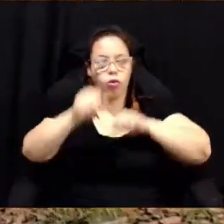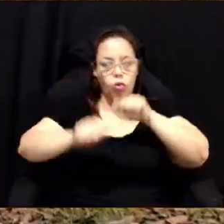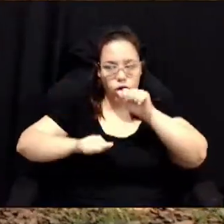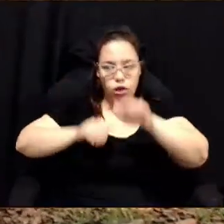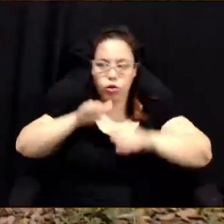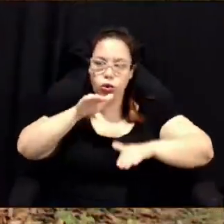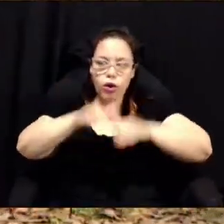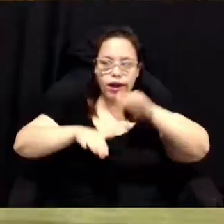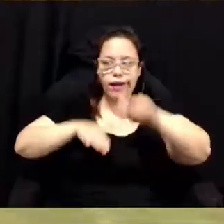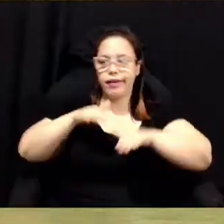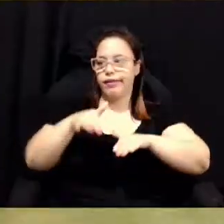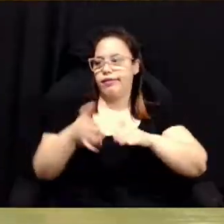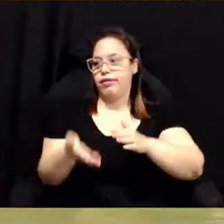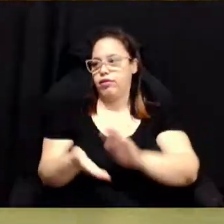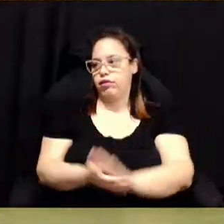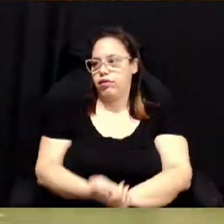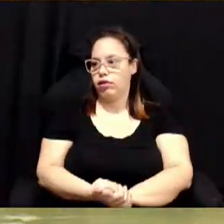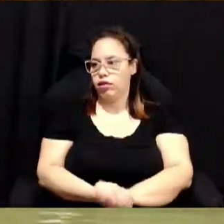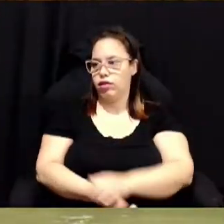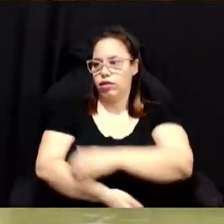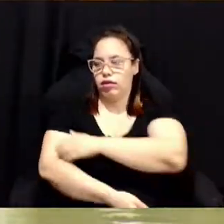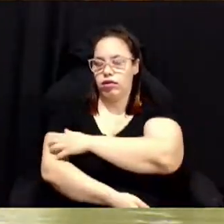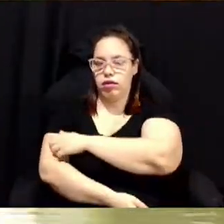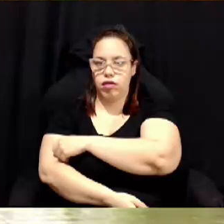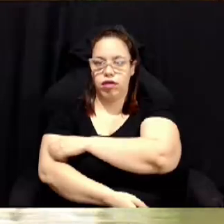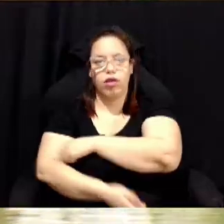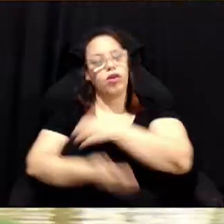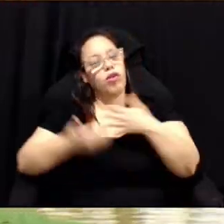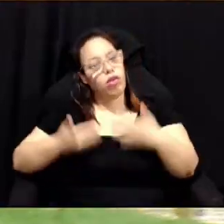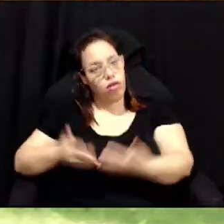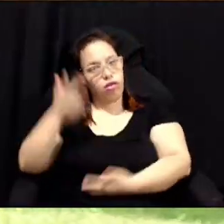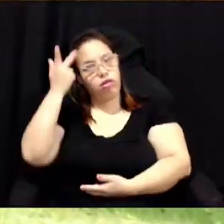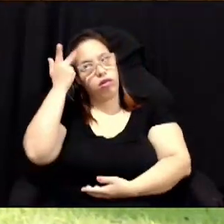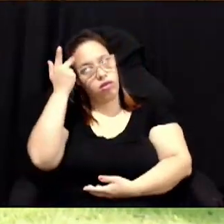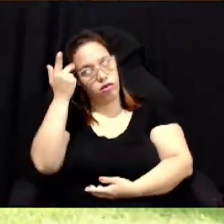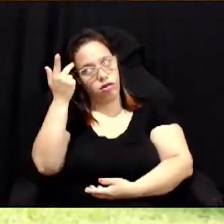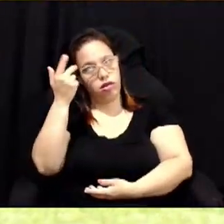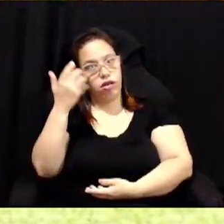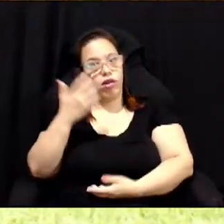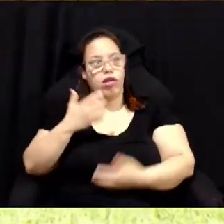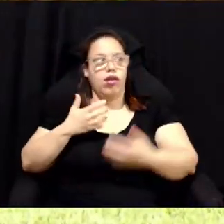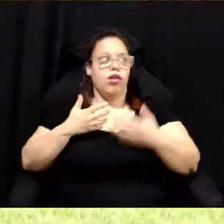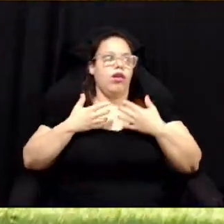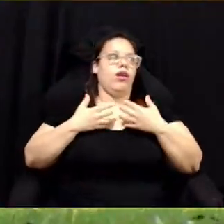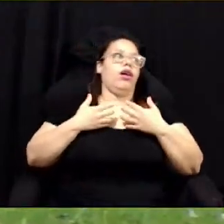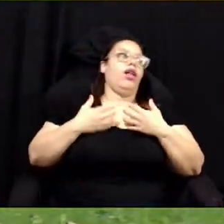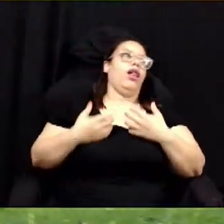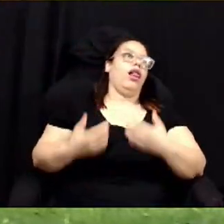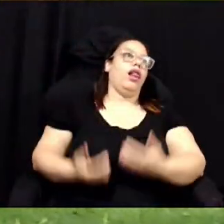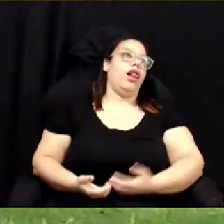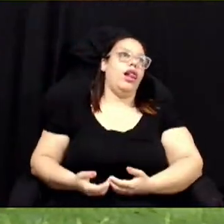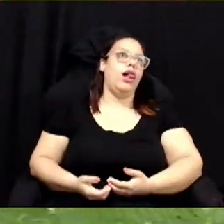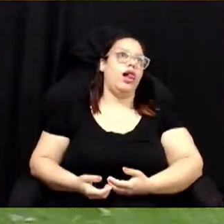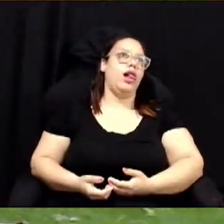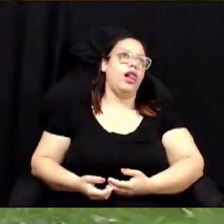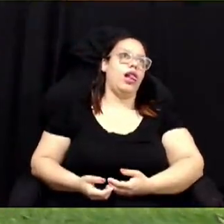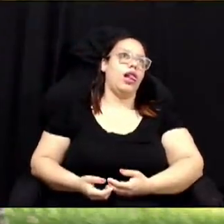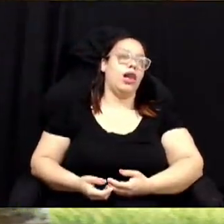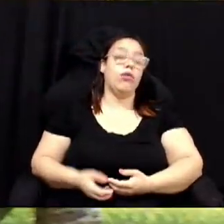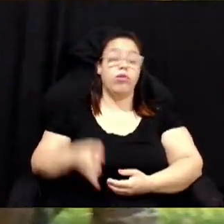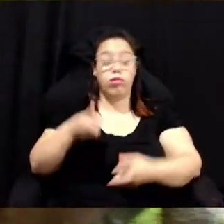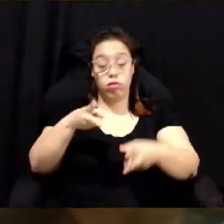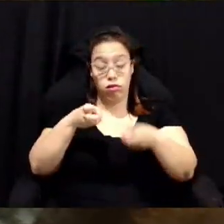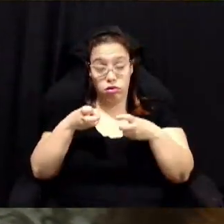até começar a correr. Existe um cansaço normal e uma exaustão, né? Então, no cansaço normal, o tutor vai perceber que ele está ficando